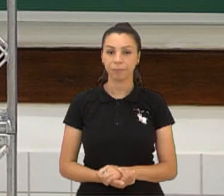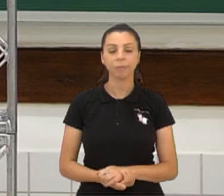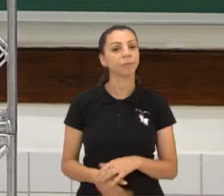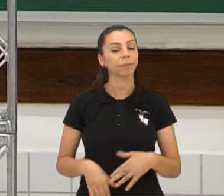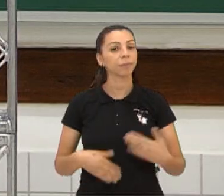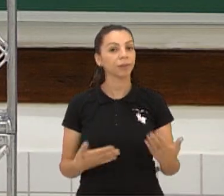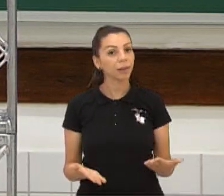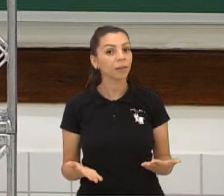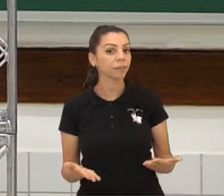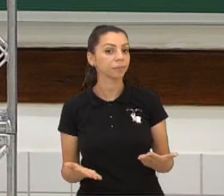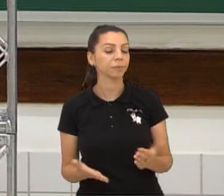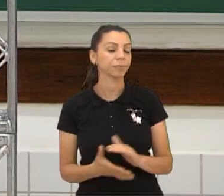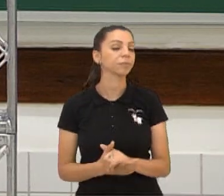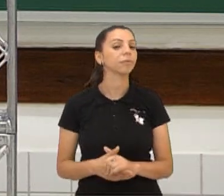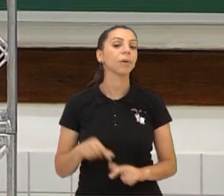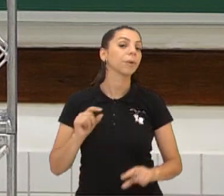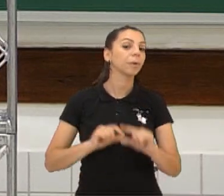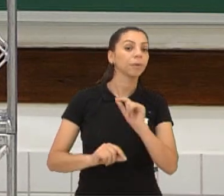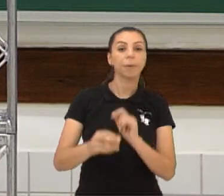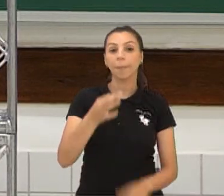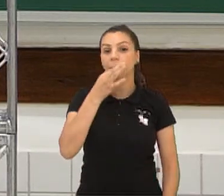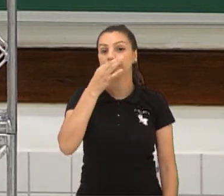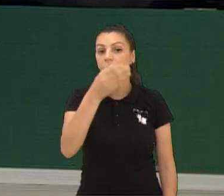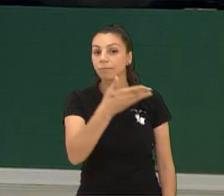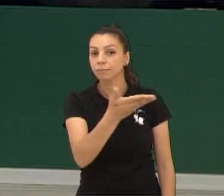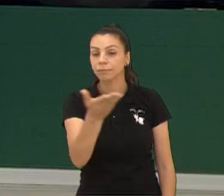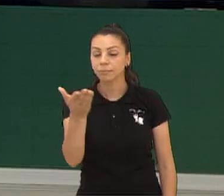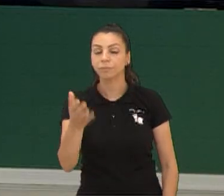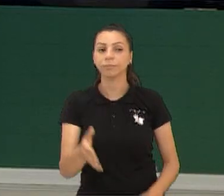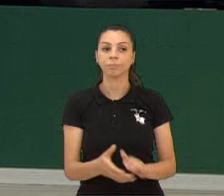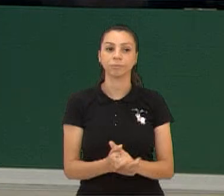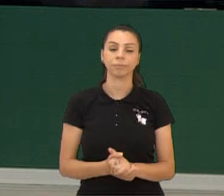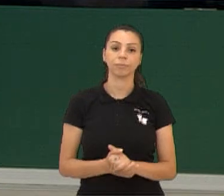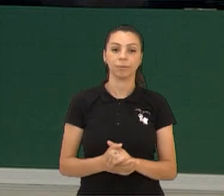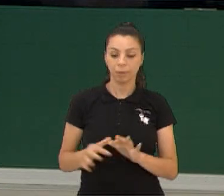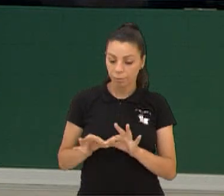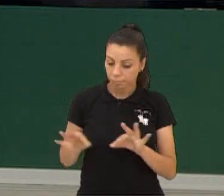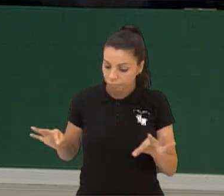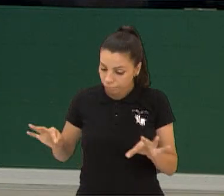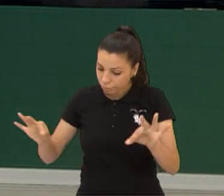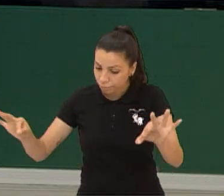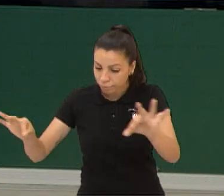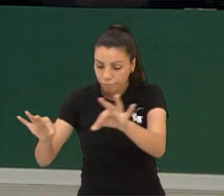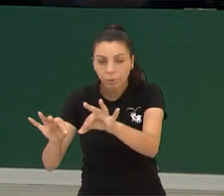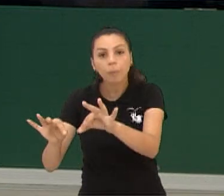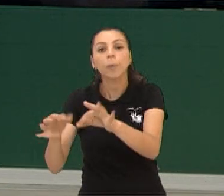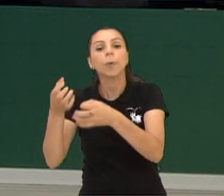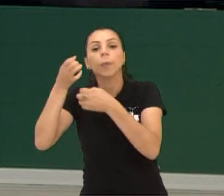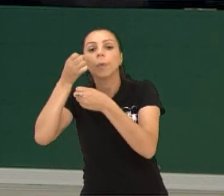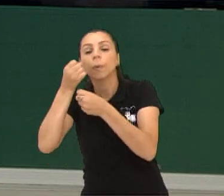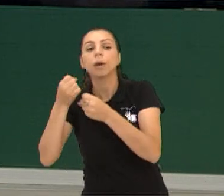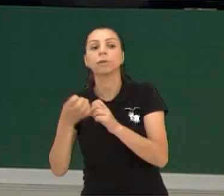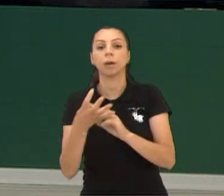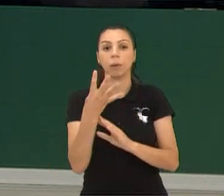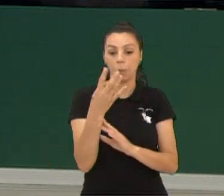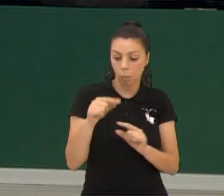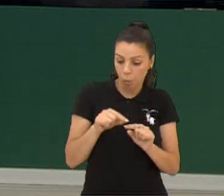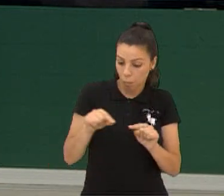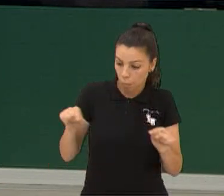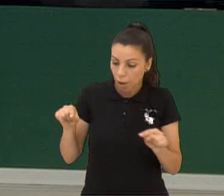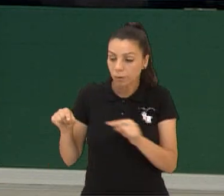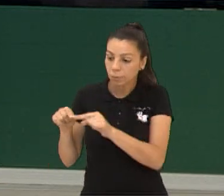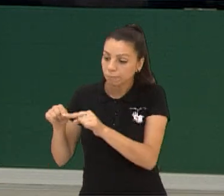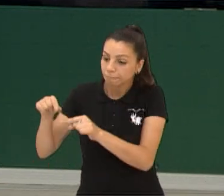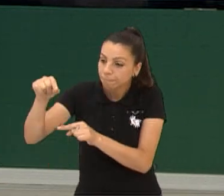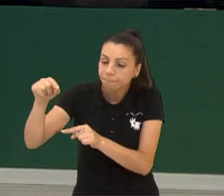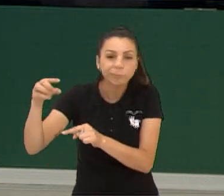E aí, pessoal, o que vocês acham? A medida do quarto aqui é 4 por